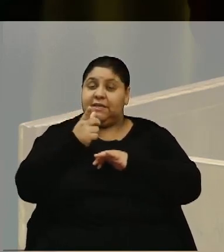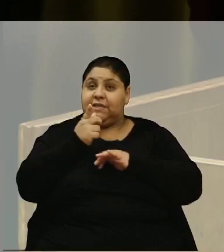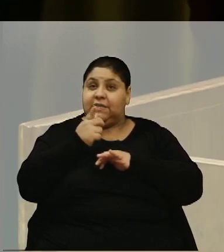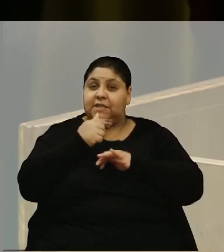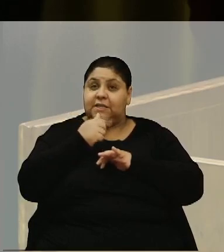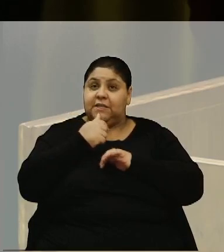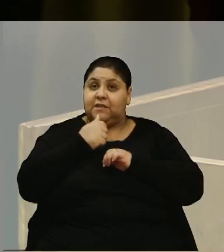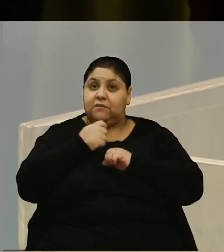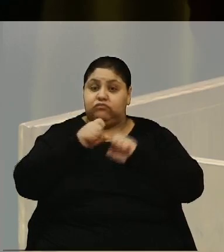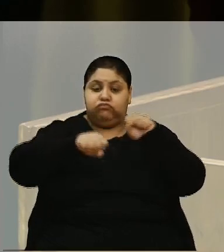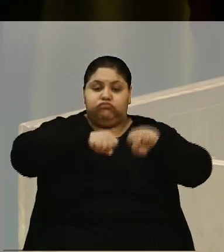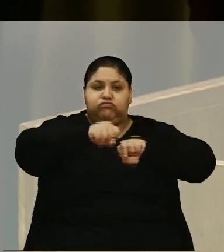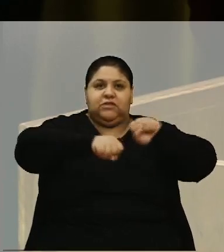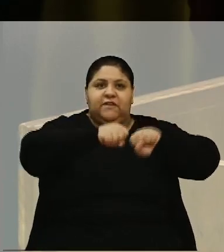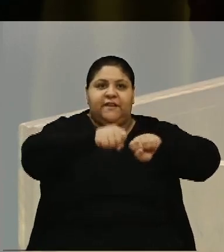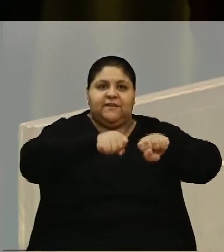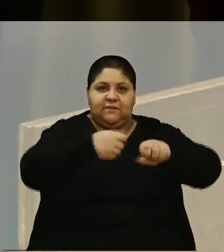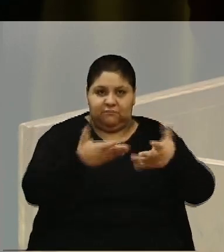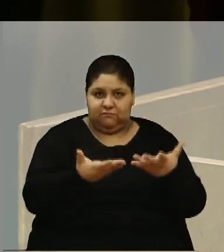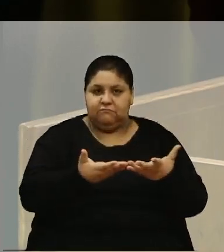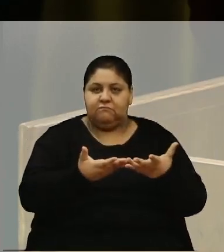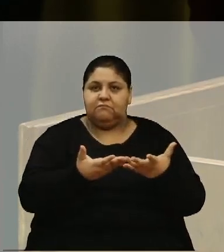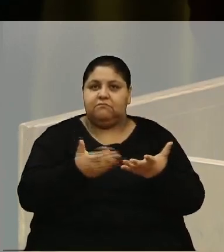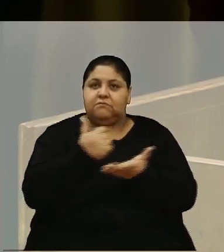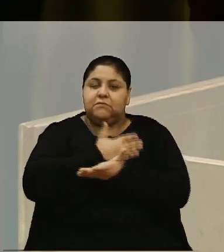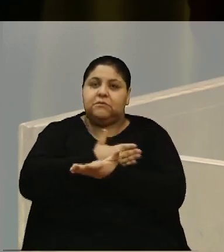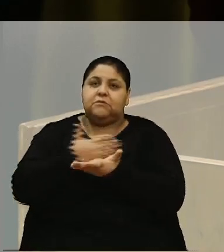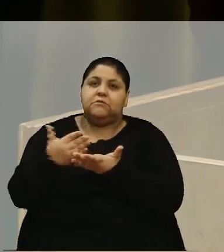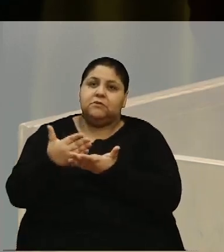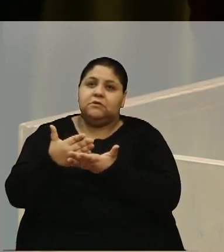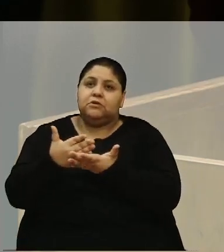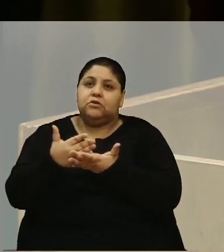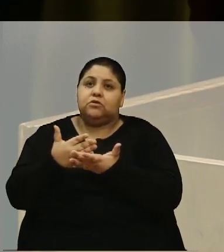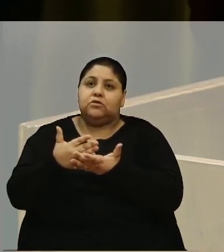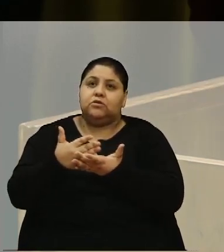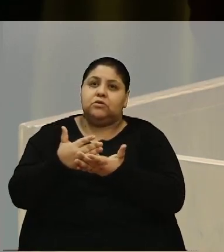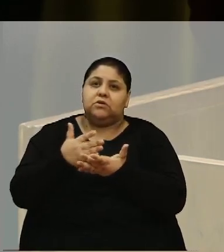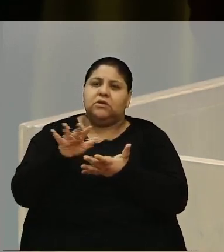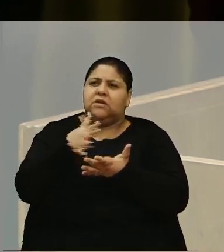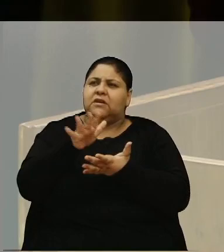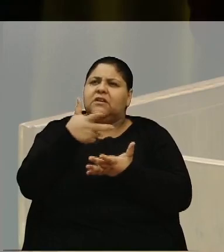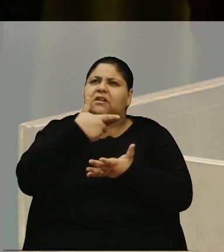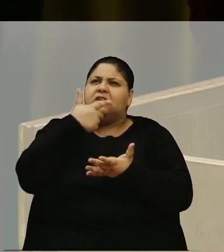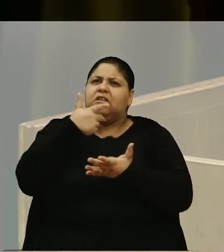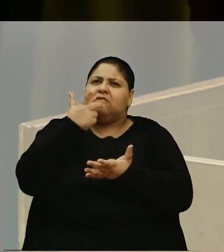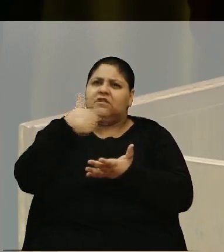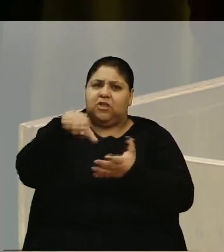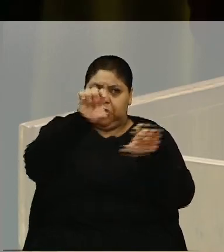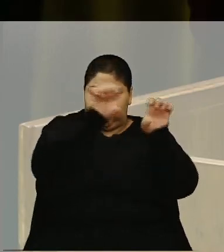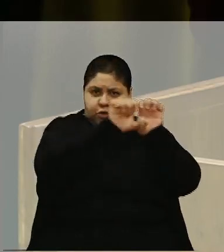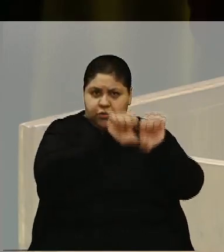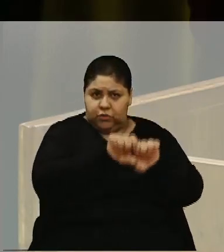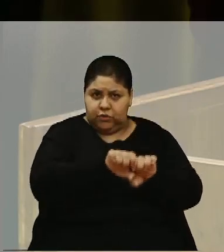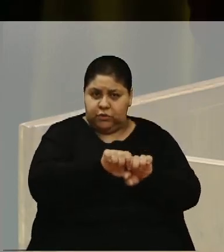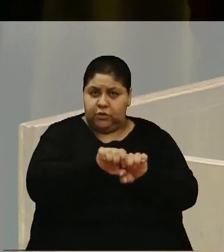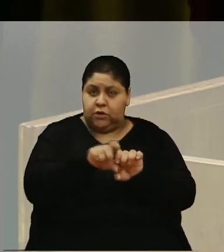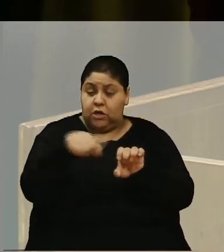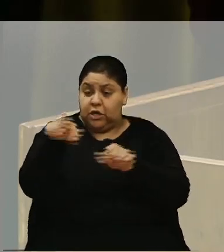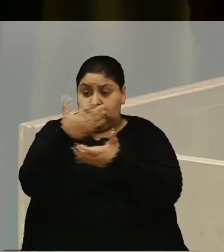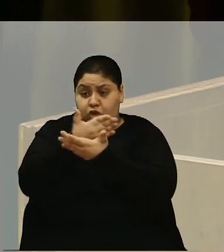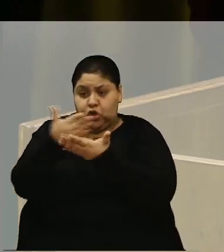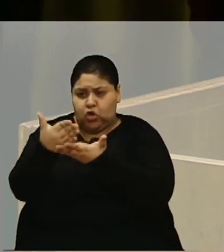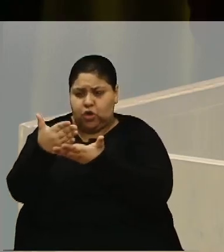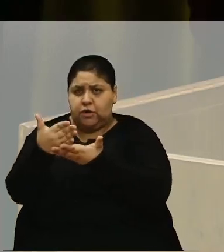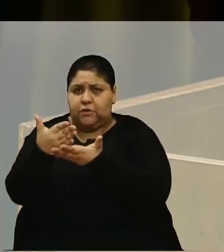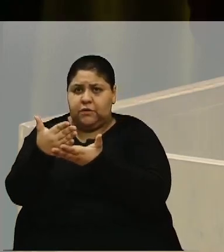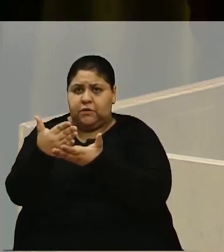através do nosso equipamento aquático. No começo do negócio todo aí, isso um pouquinho falando da nossa estrutura. Quando a gente logo